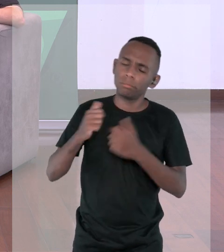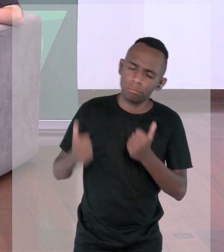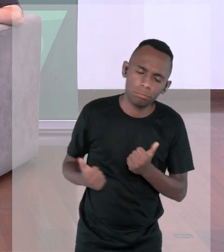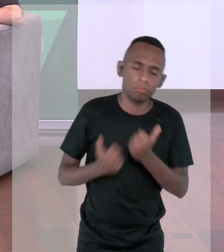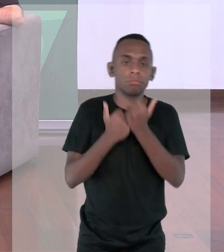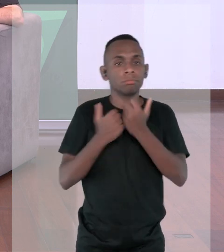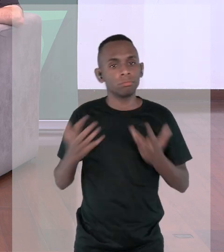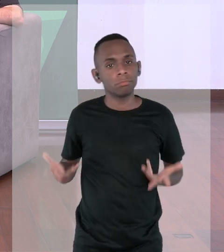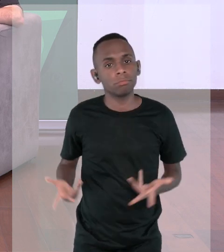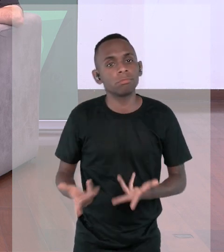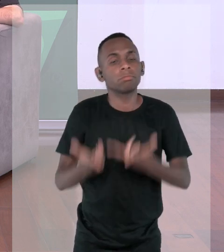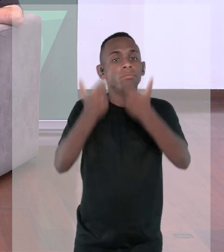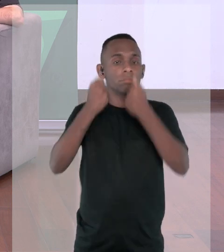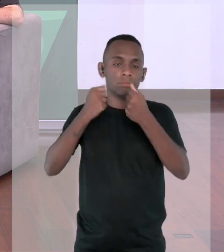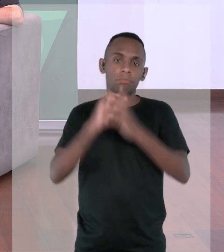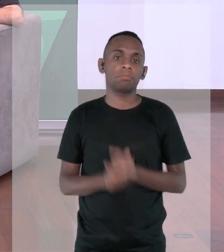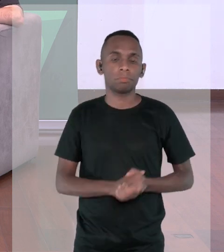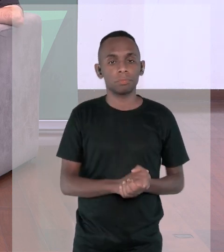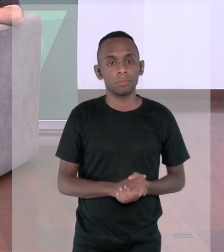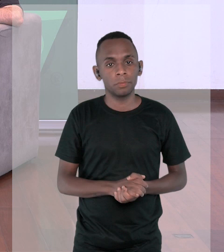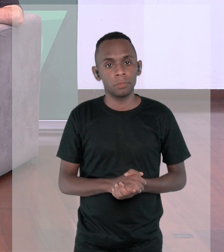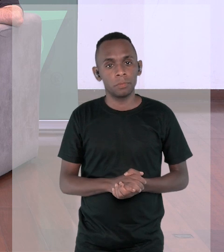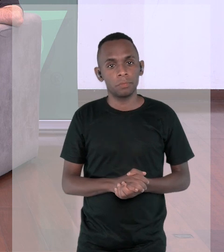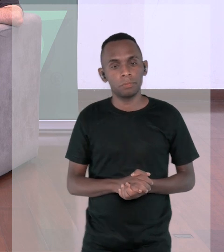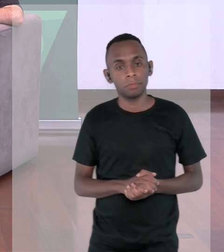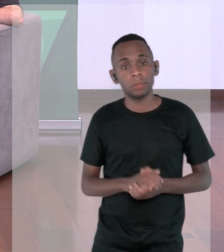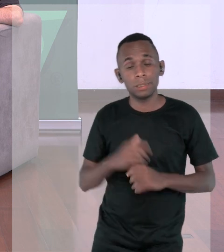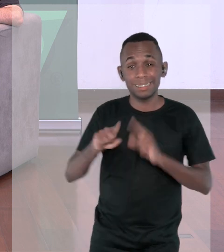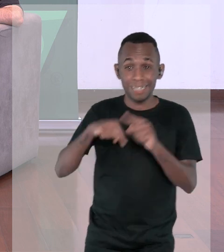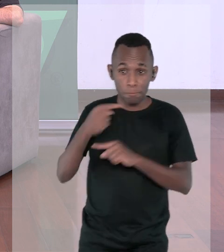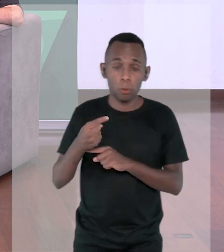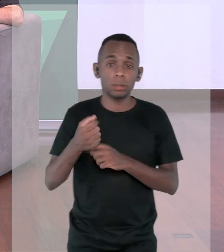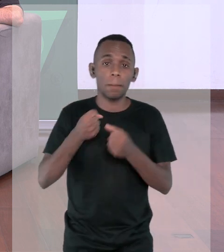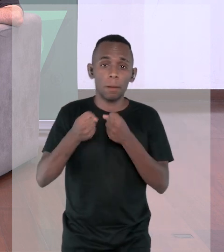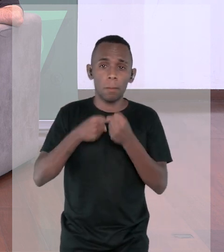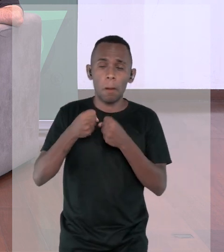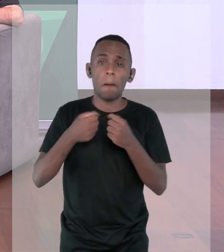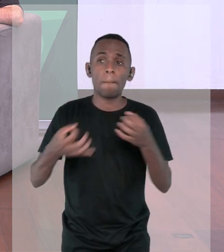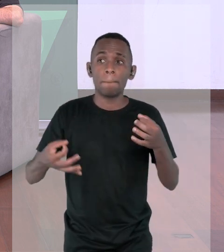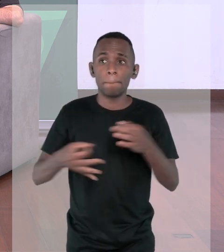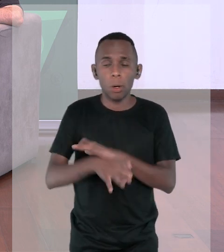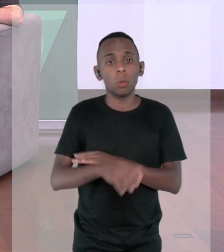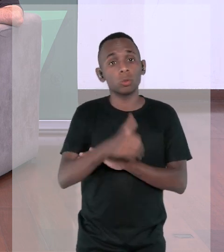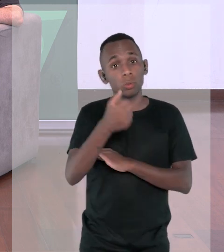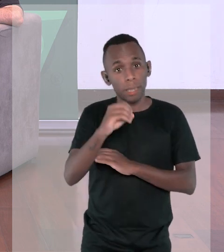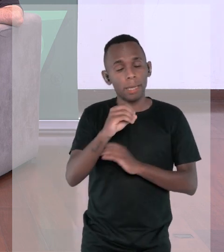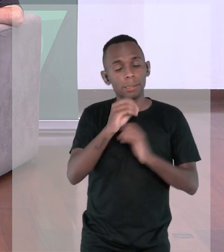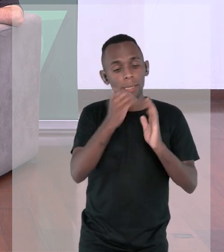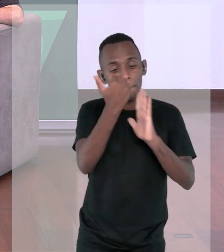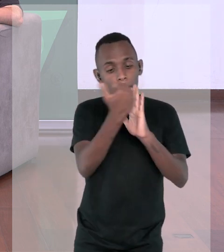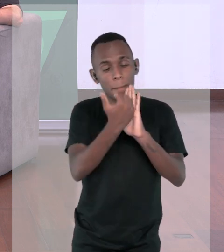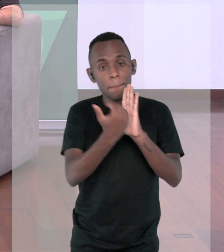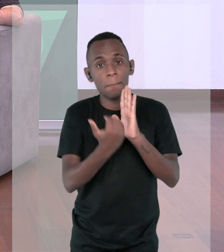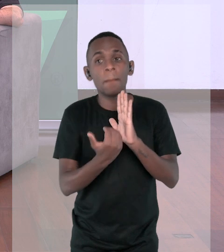que até então era fundo de quintal. E depois que o podcast ficou pronto, a temporada de 10 episódios, vamos